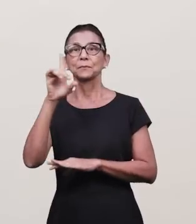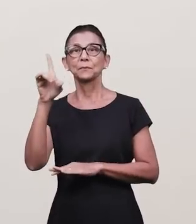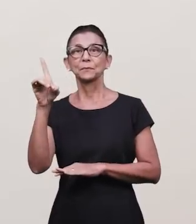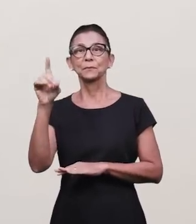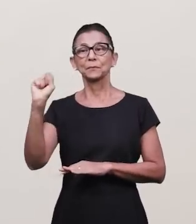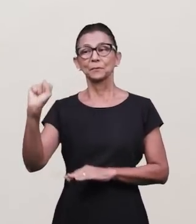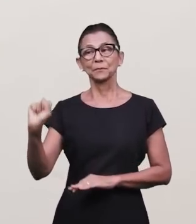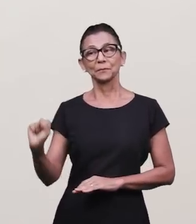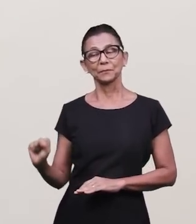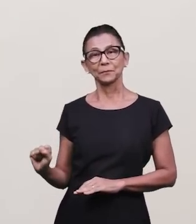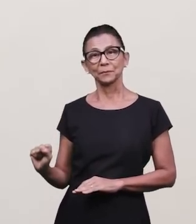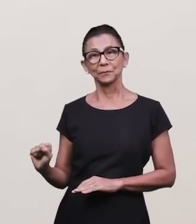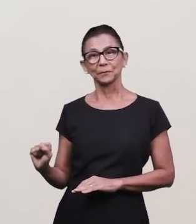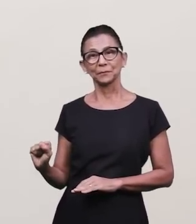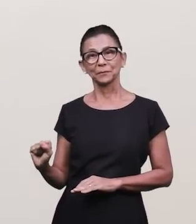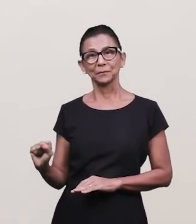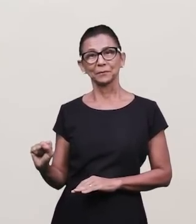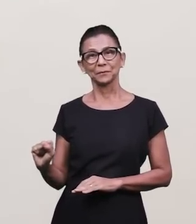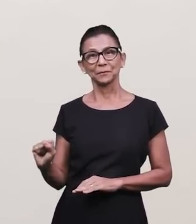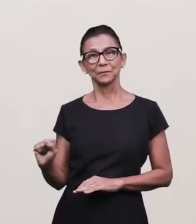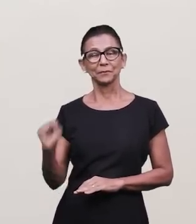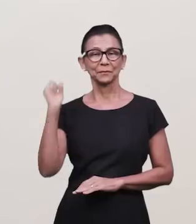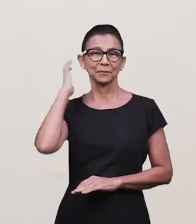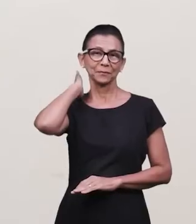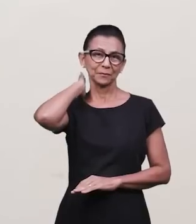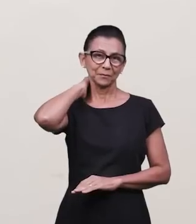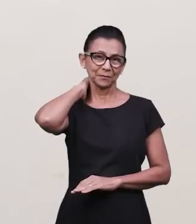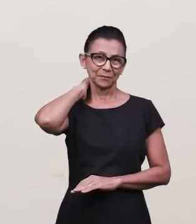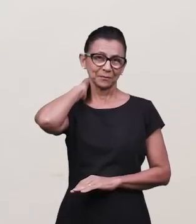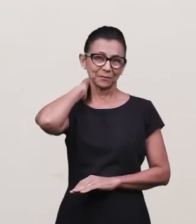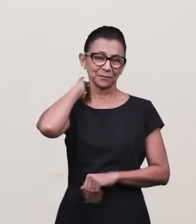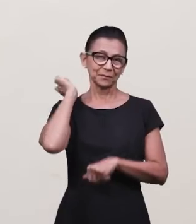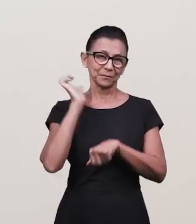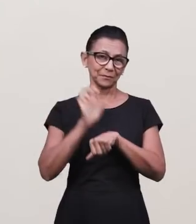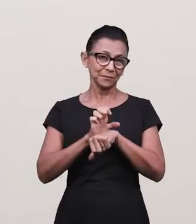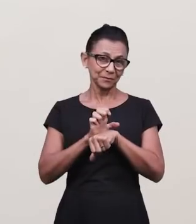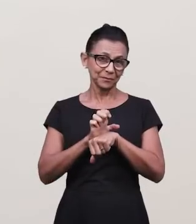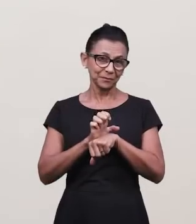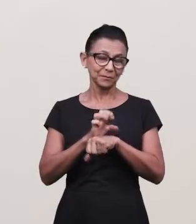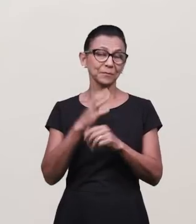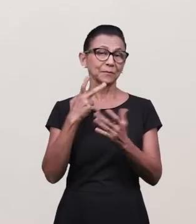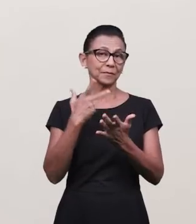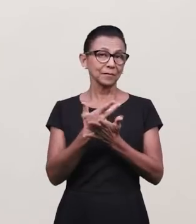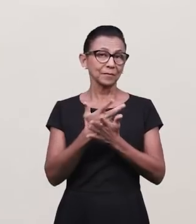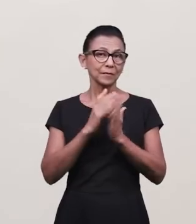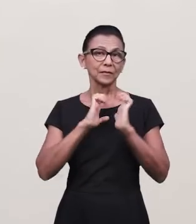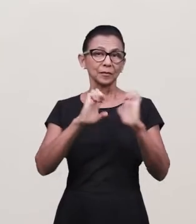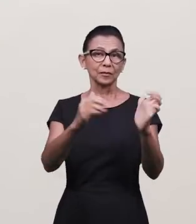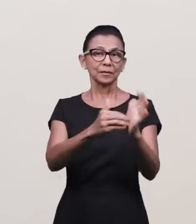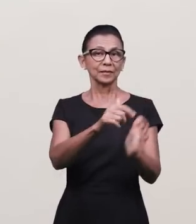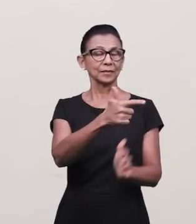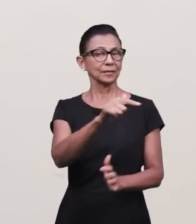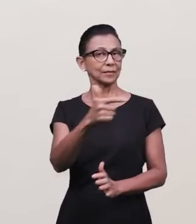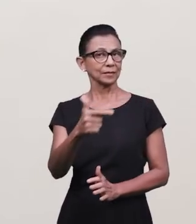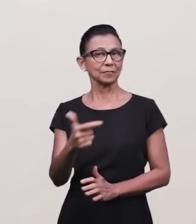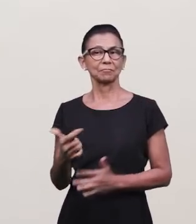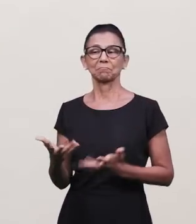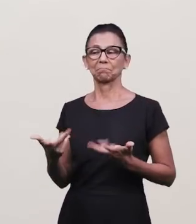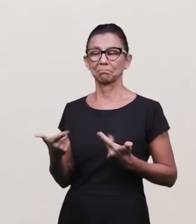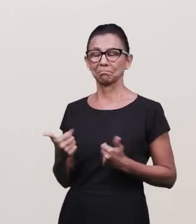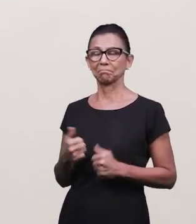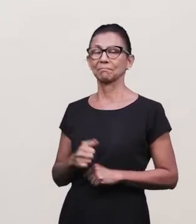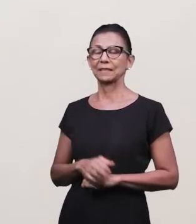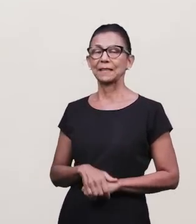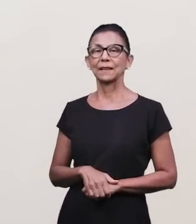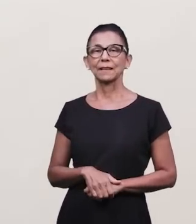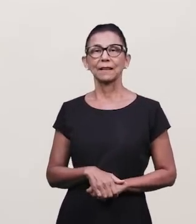nós vamos para a região sul do Pará, onde aconteceu a edição do Evangelho Sem Fronteiras, ali na cidade de Imperatriz. Que